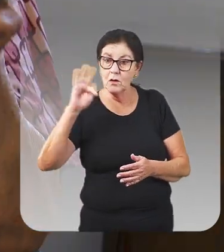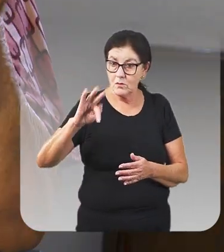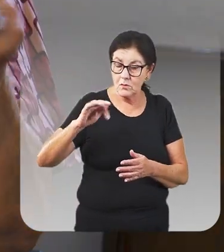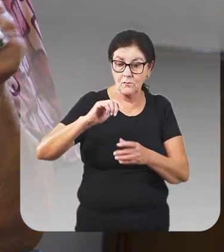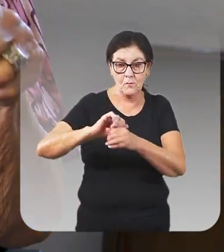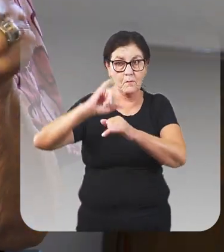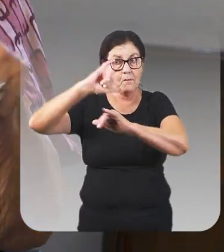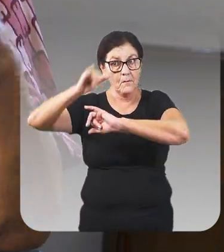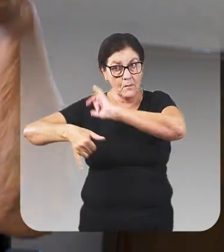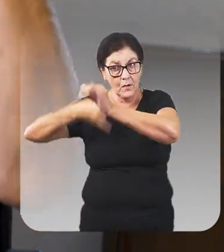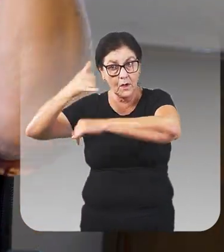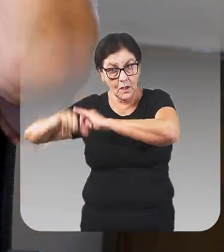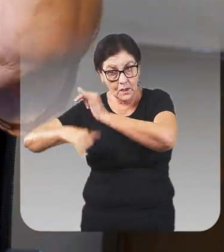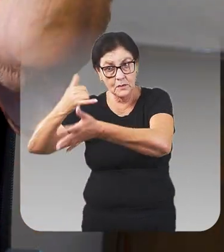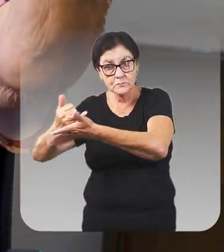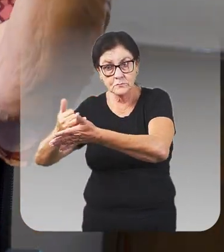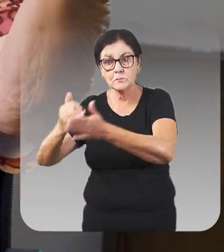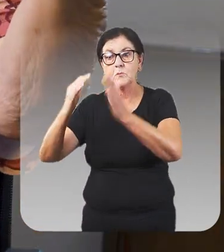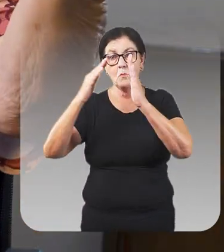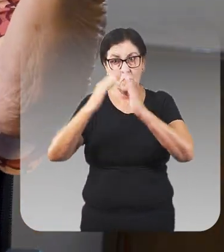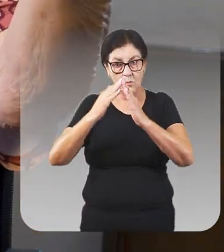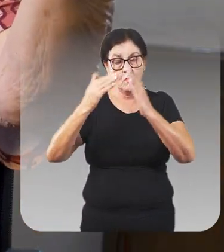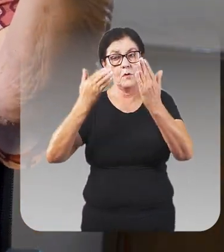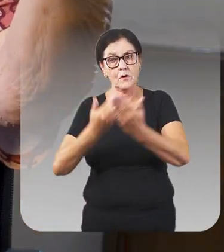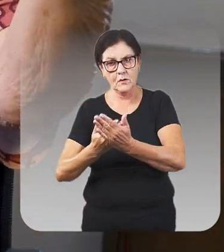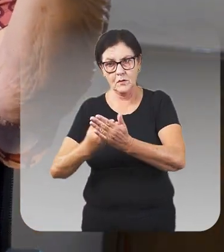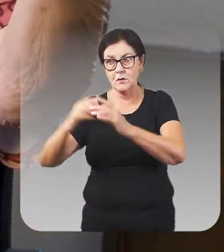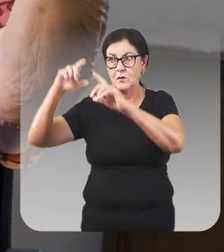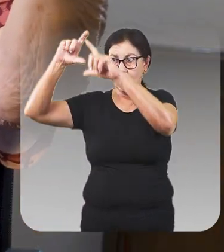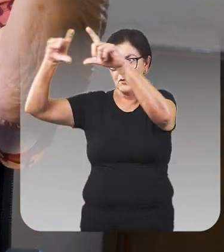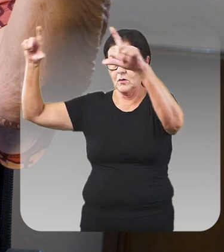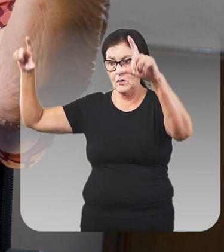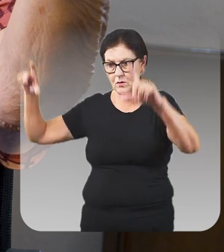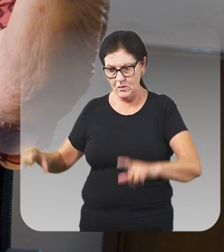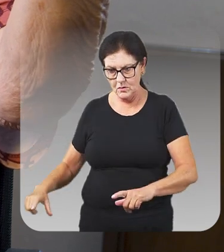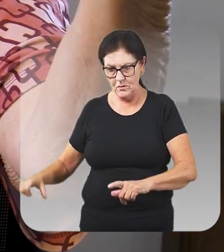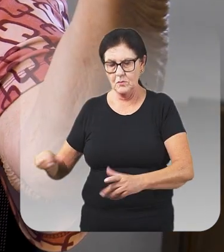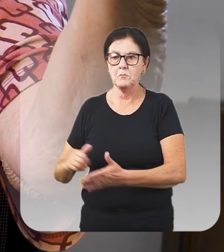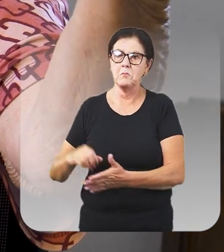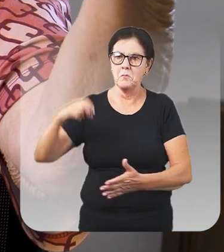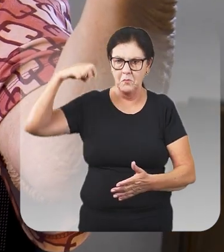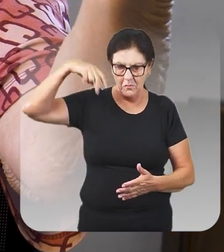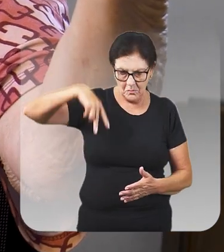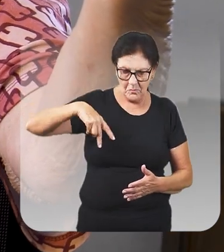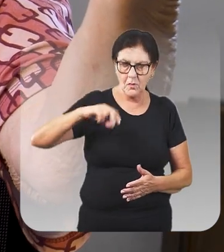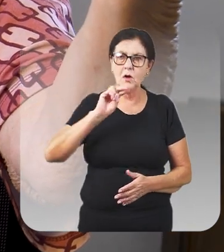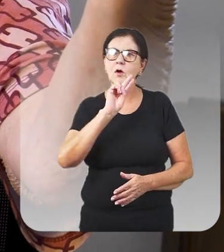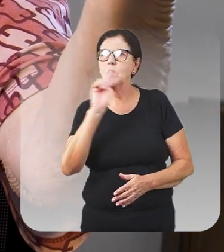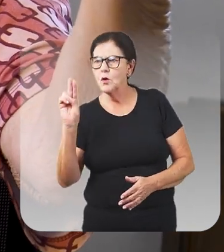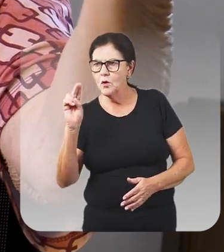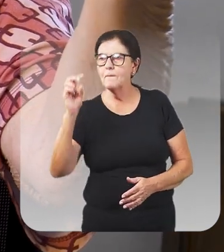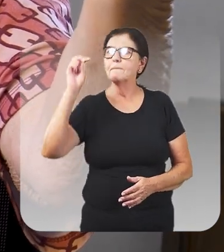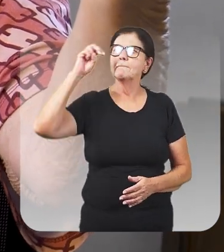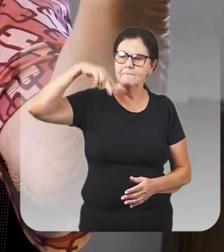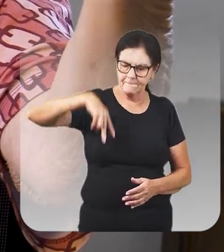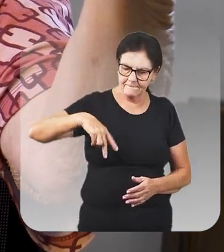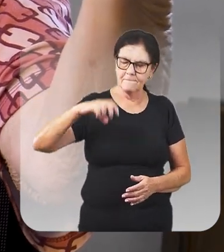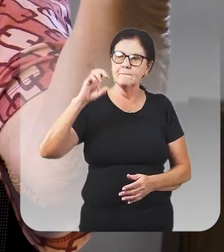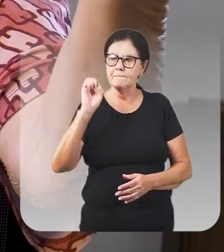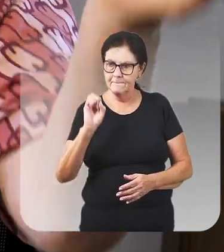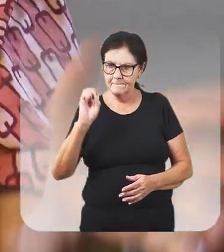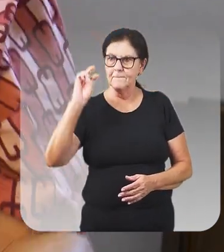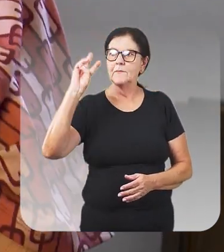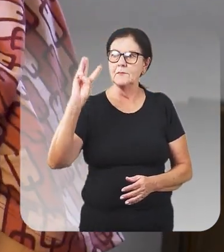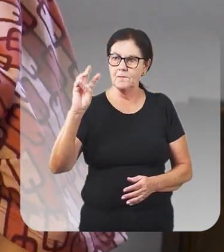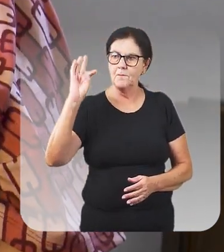56. Em 57 já foi transferido para o atual prédio da escola que